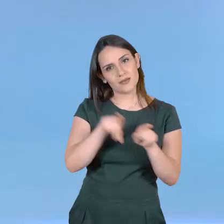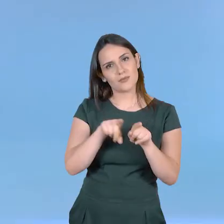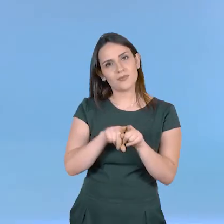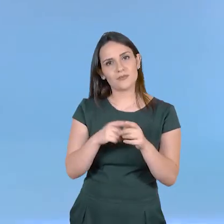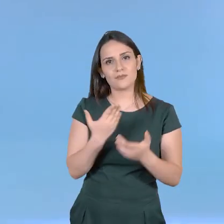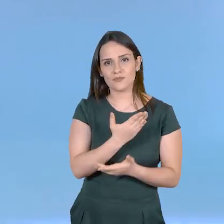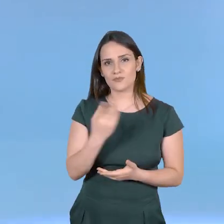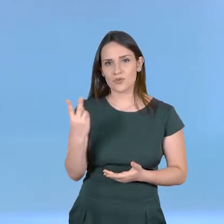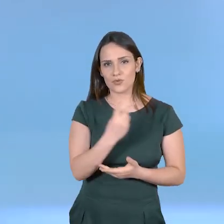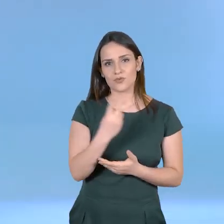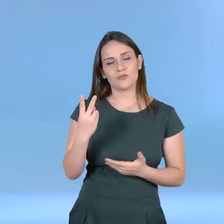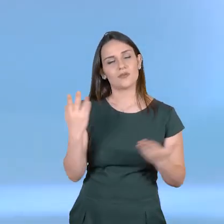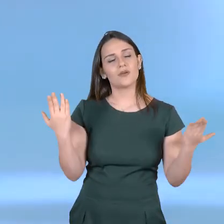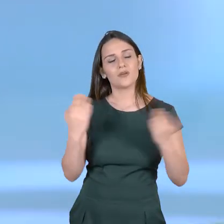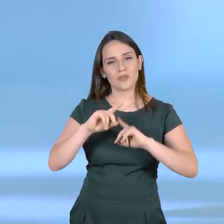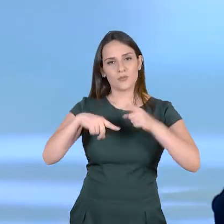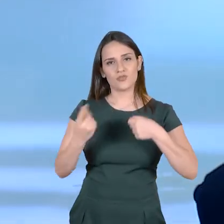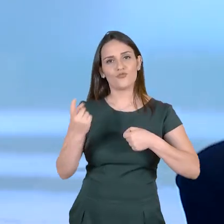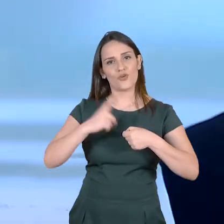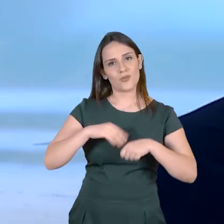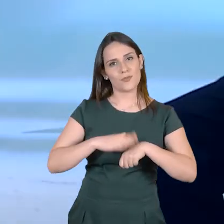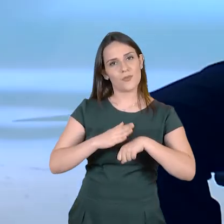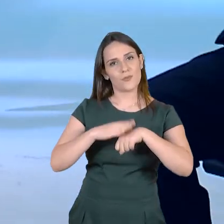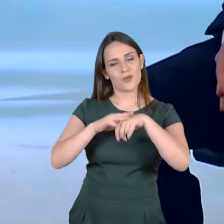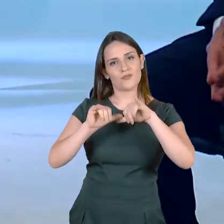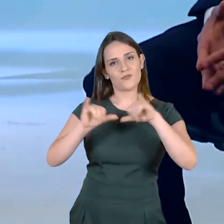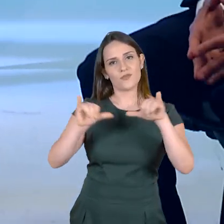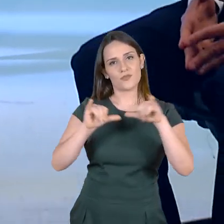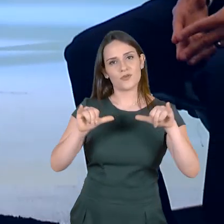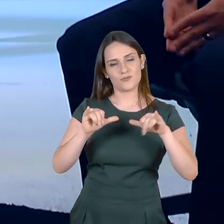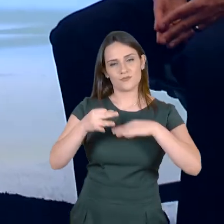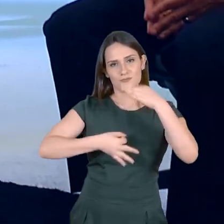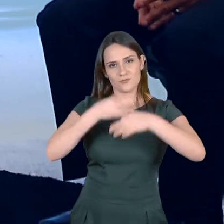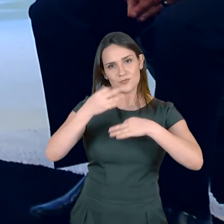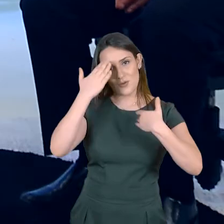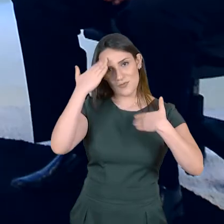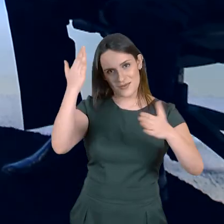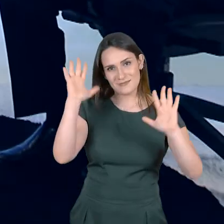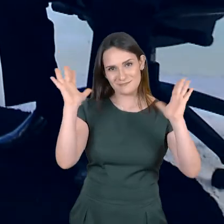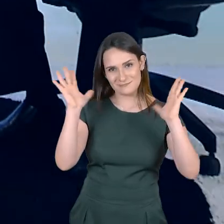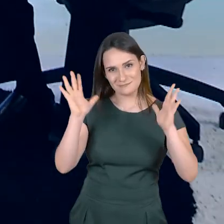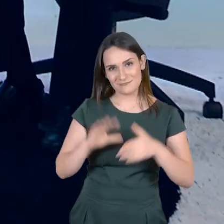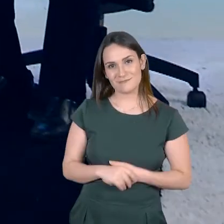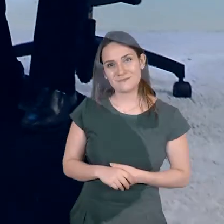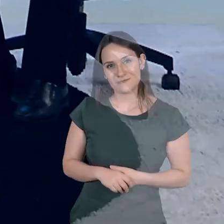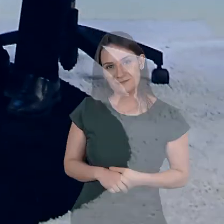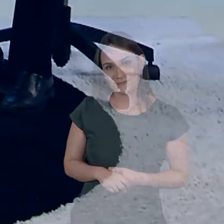Estaremos de volta em breve com o seu programa Considerações. Muito obrigado e até o próximo.